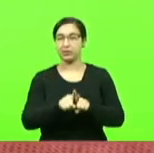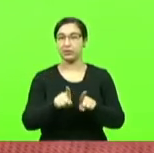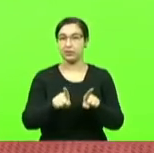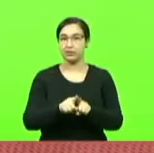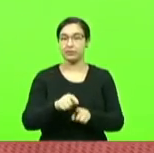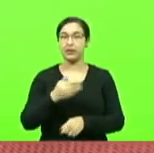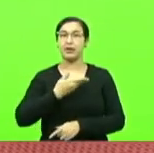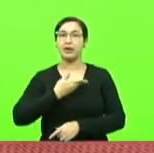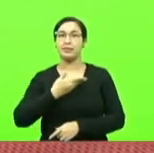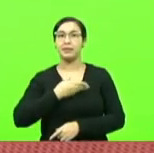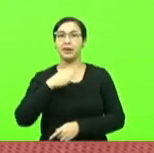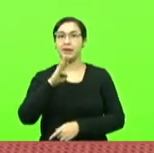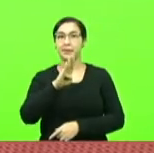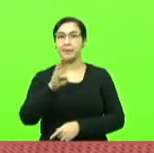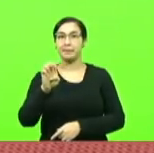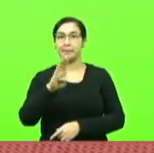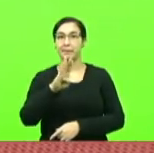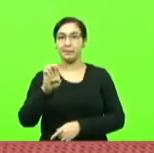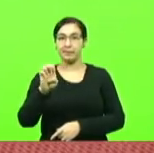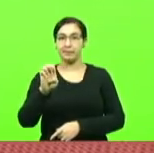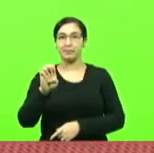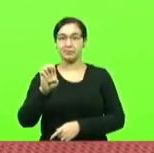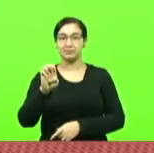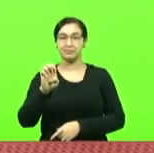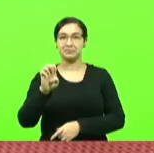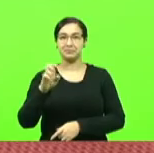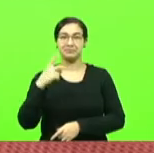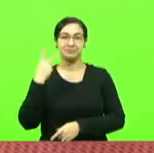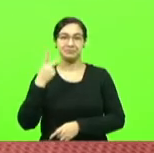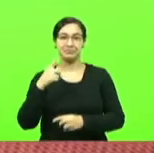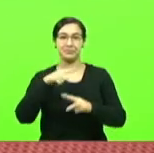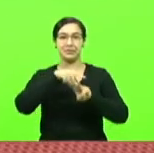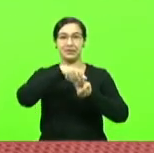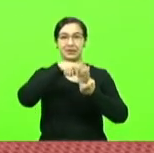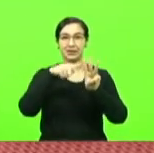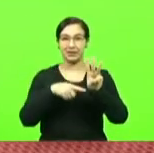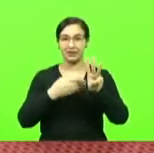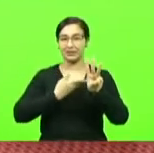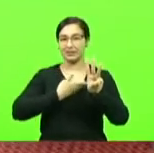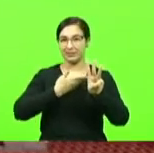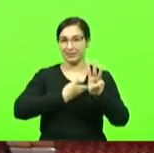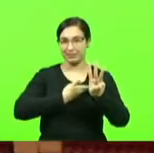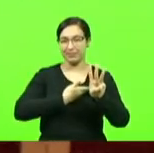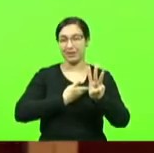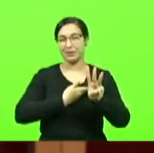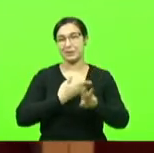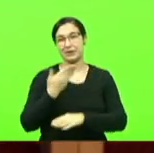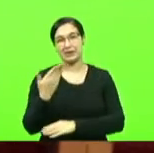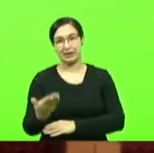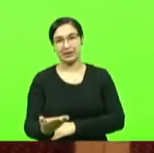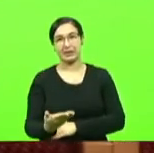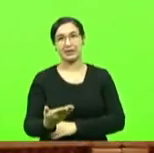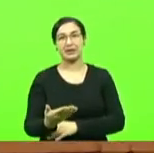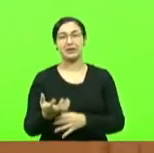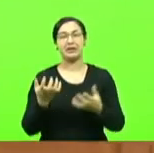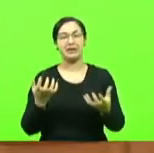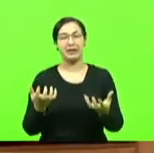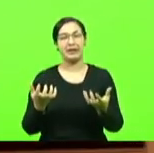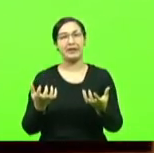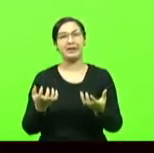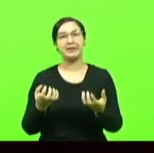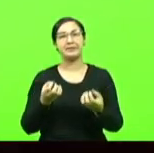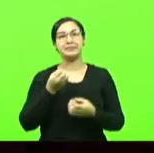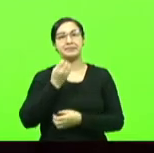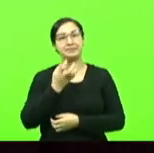Bebel. São três amigos, três companheiros, e eu desejo que eles façam aqui,